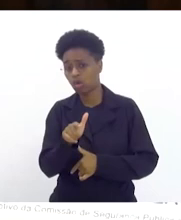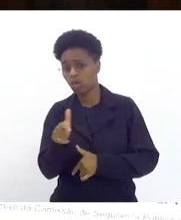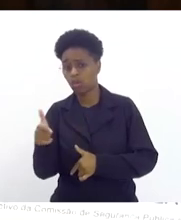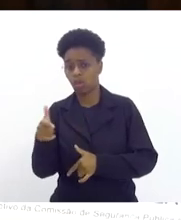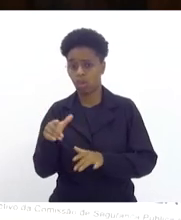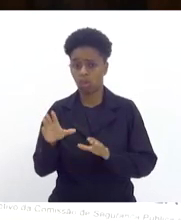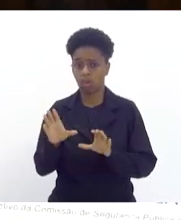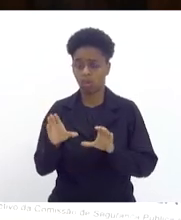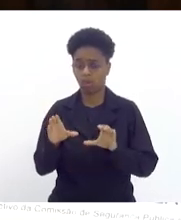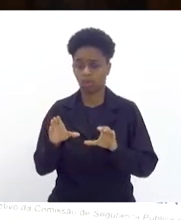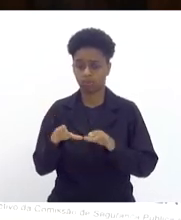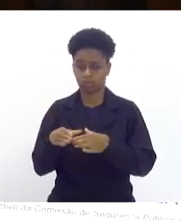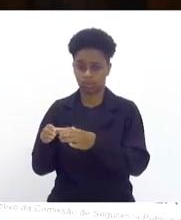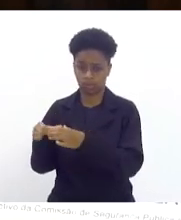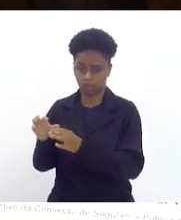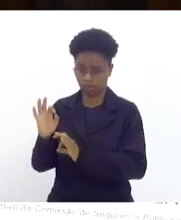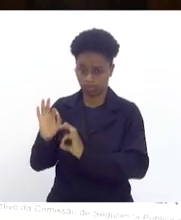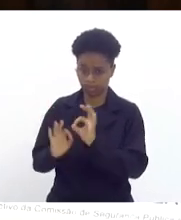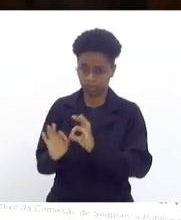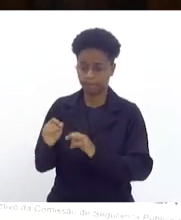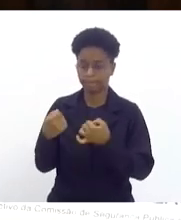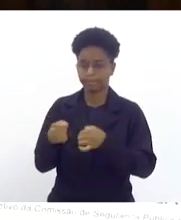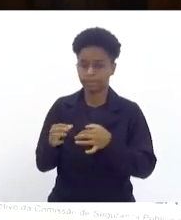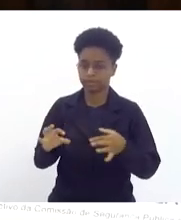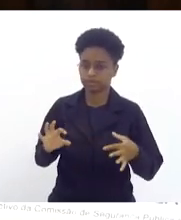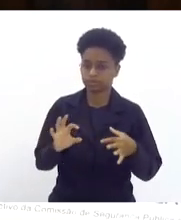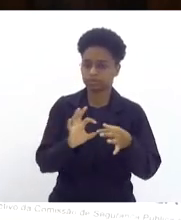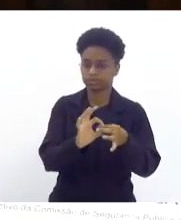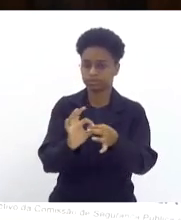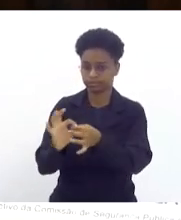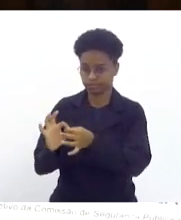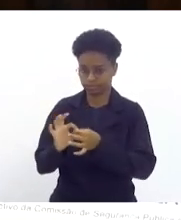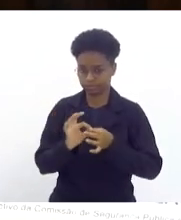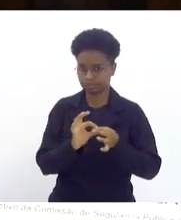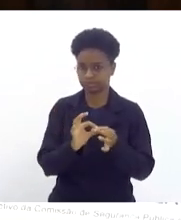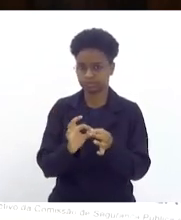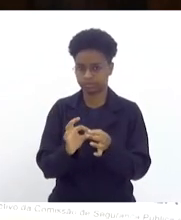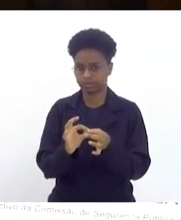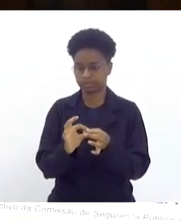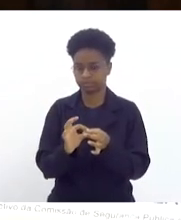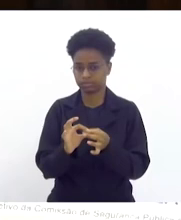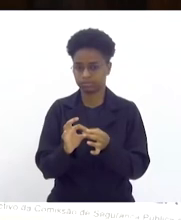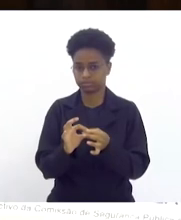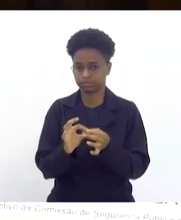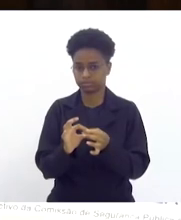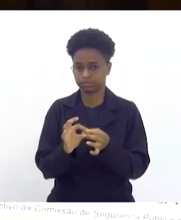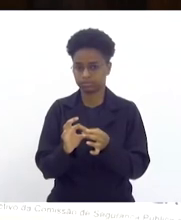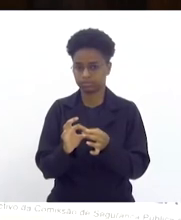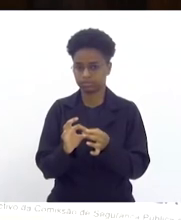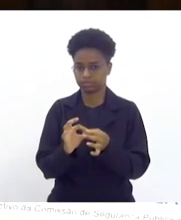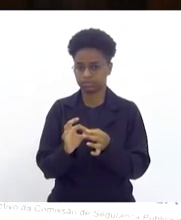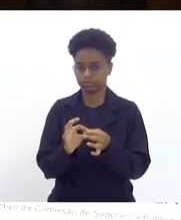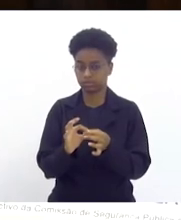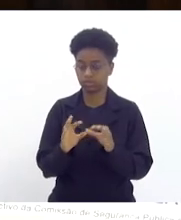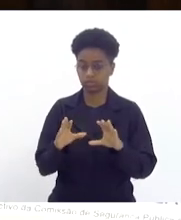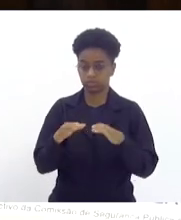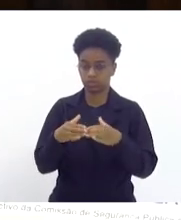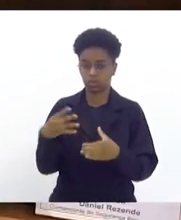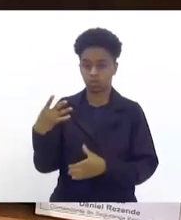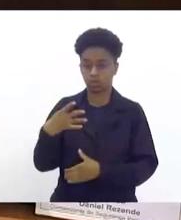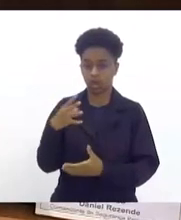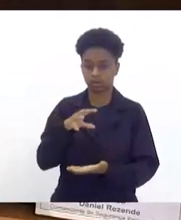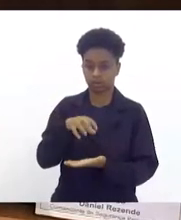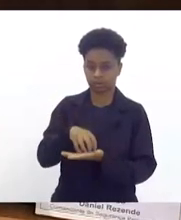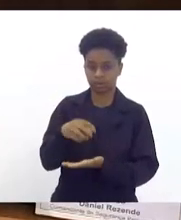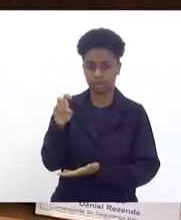é preciso uma integração Coronel sagala de com os comandos ali do quarto batalhão